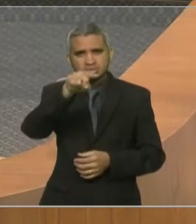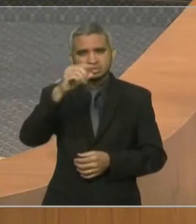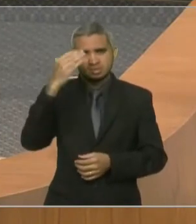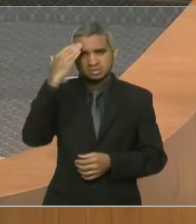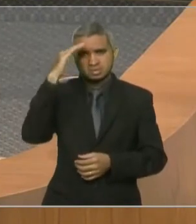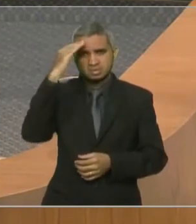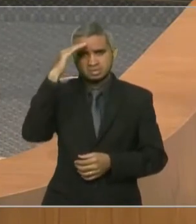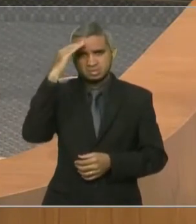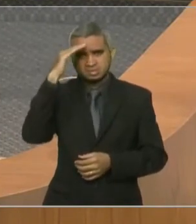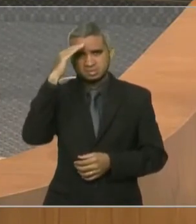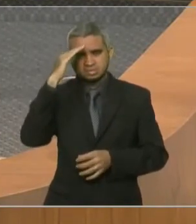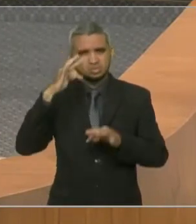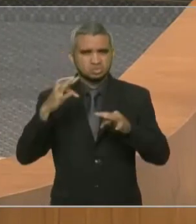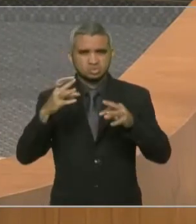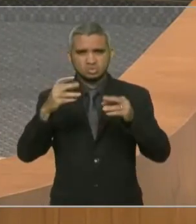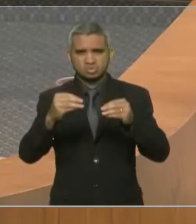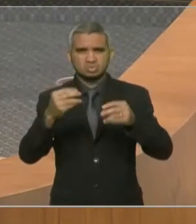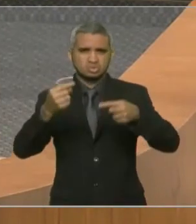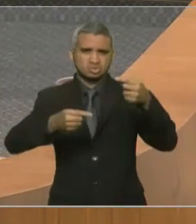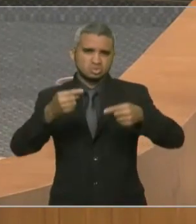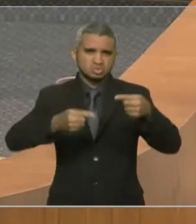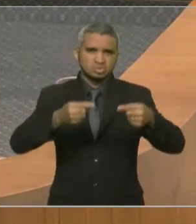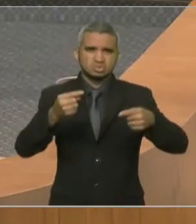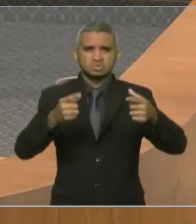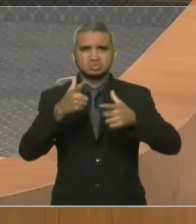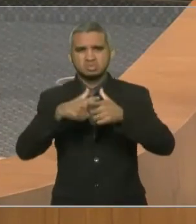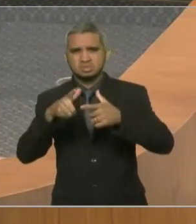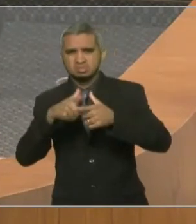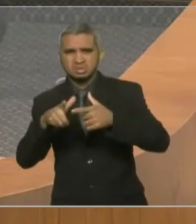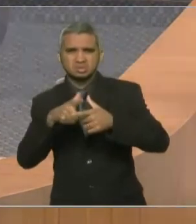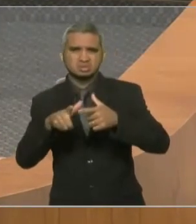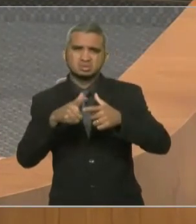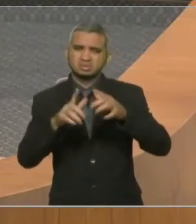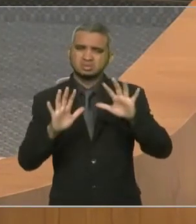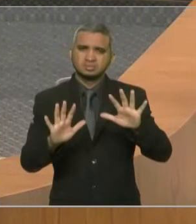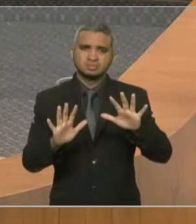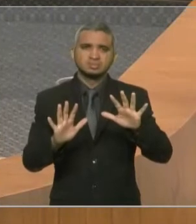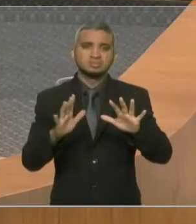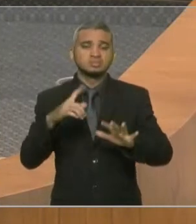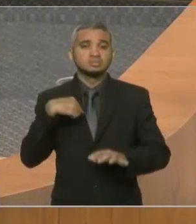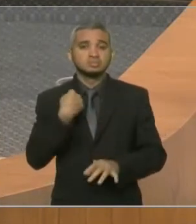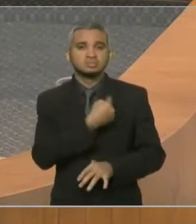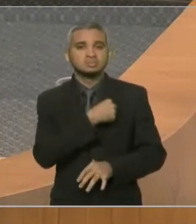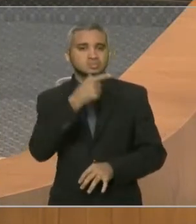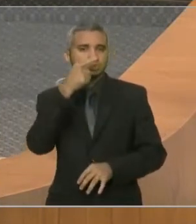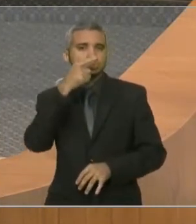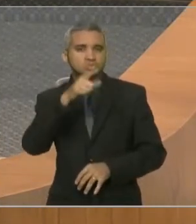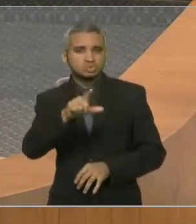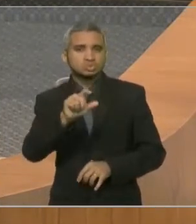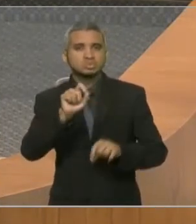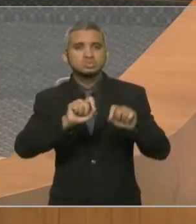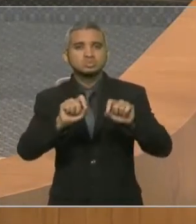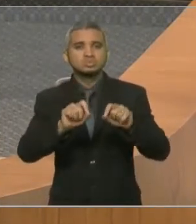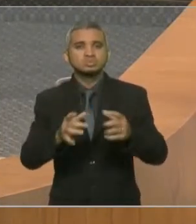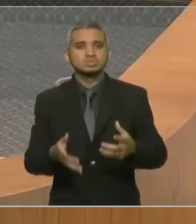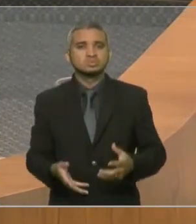dessa situação toda, porque conseguimos aqui, no final das contas,